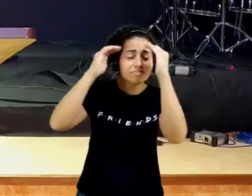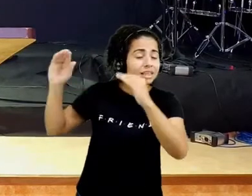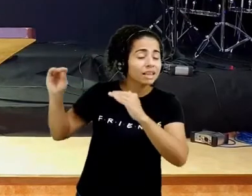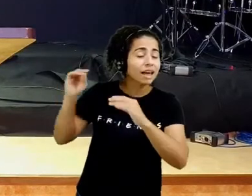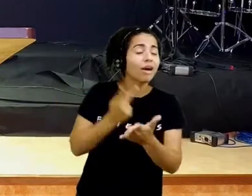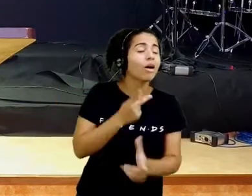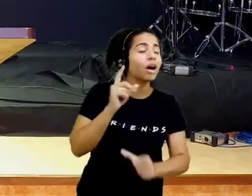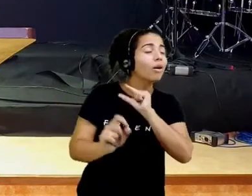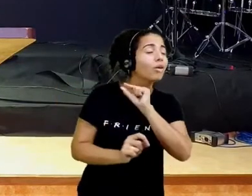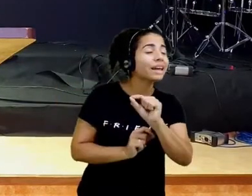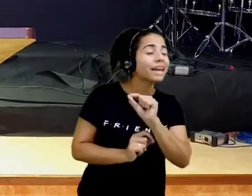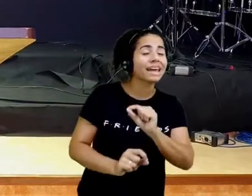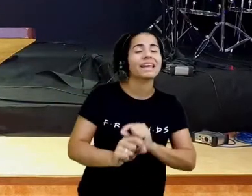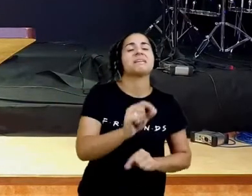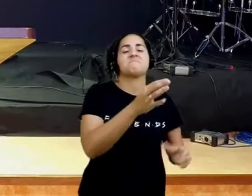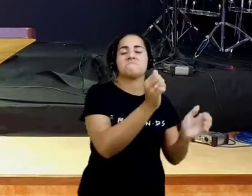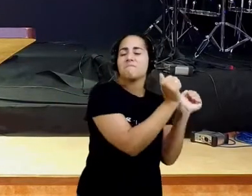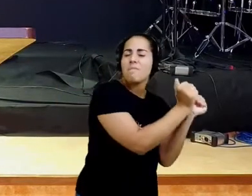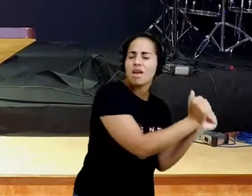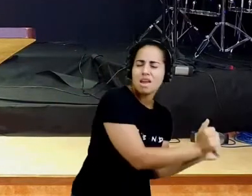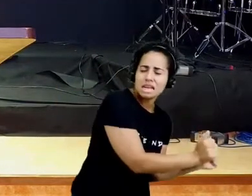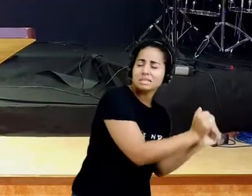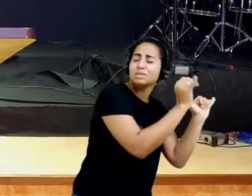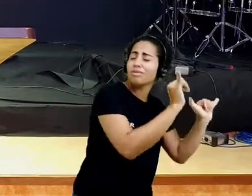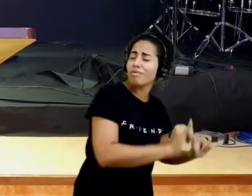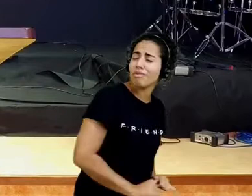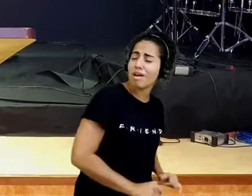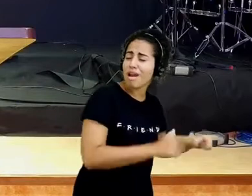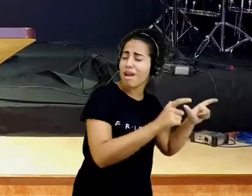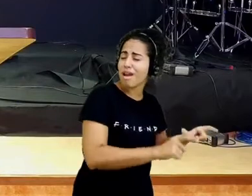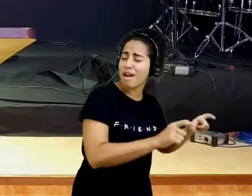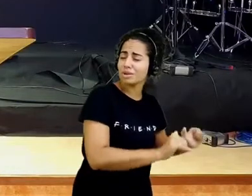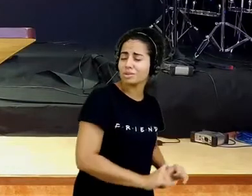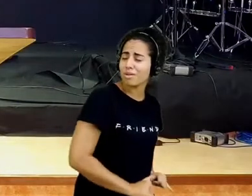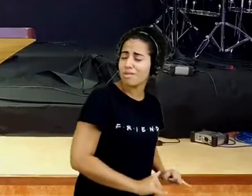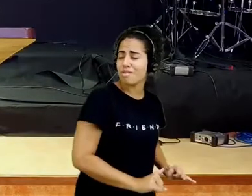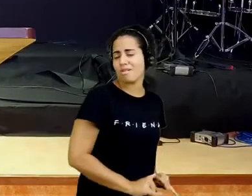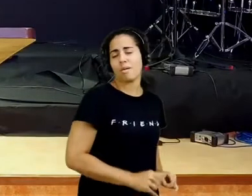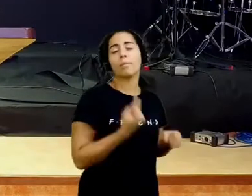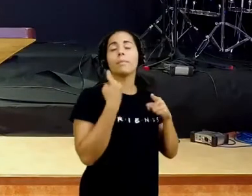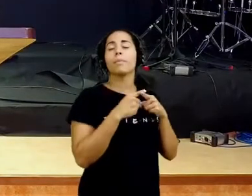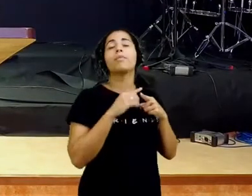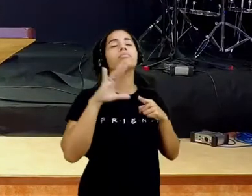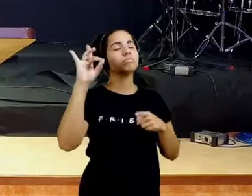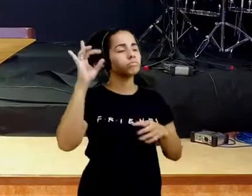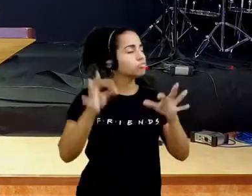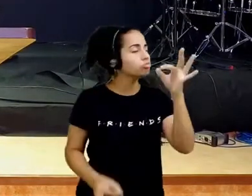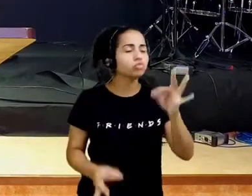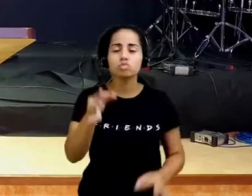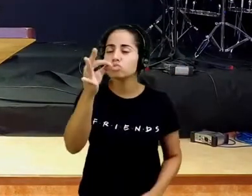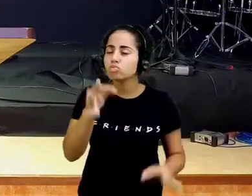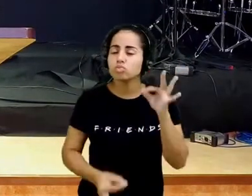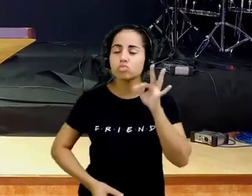eles foram levados cativo, eles sofreram as circunstâncias, porque o Senhor é justo,